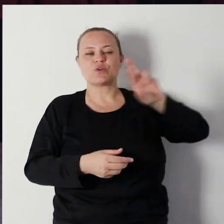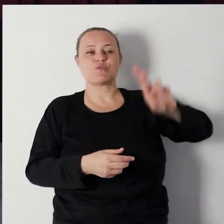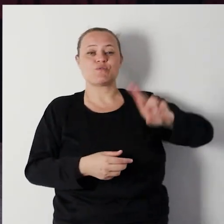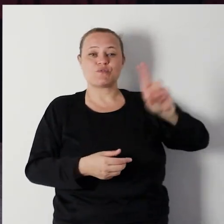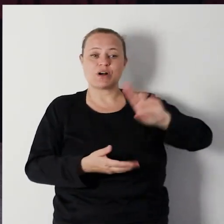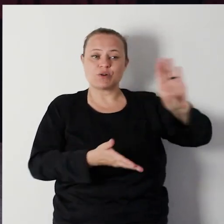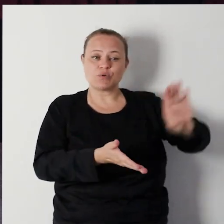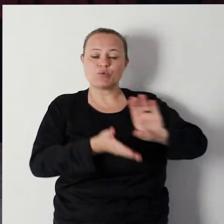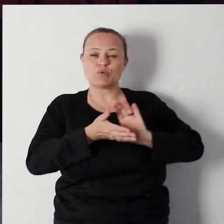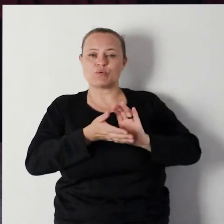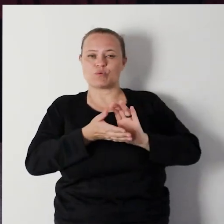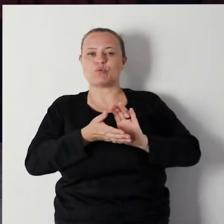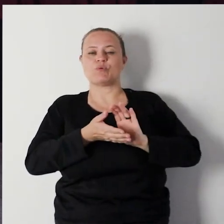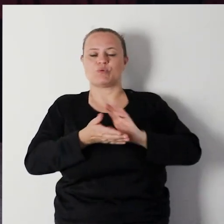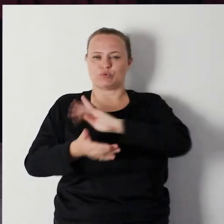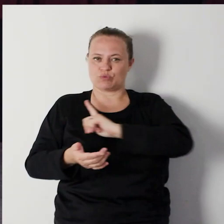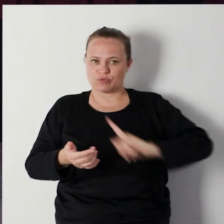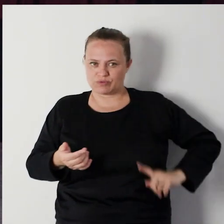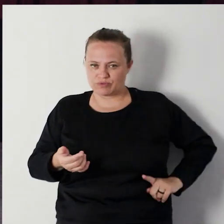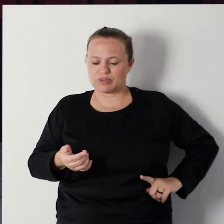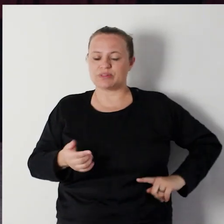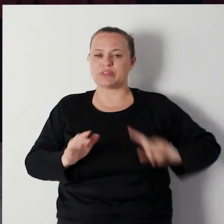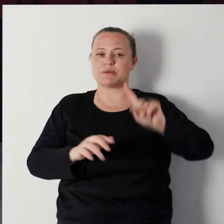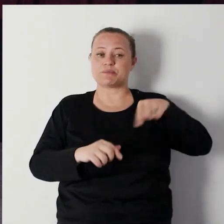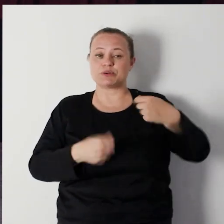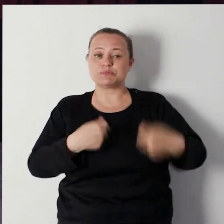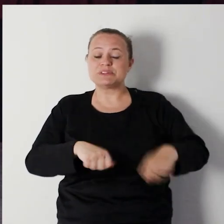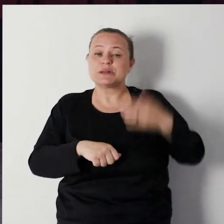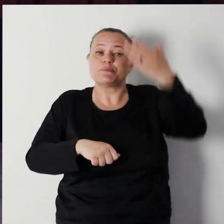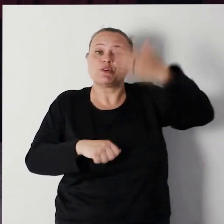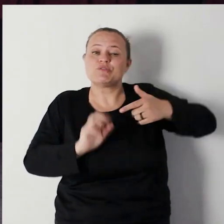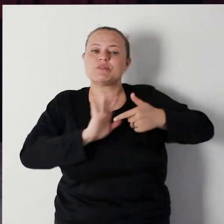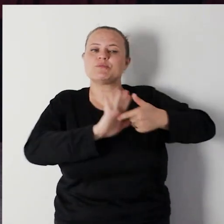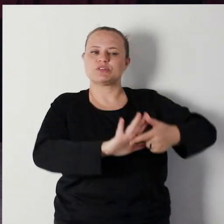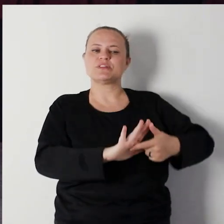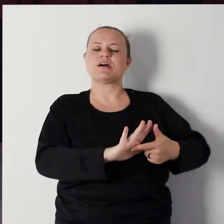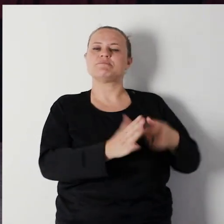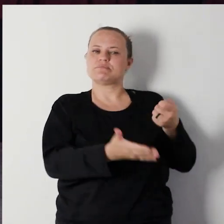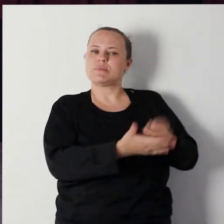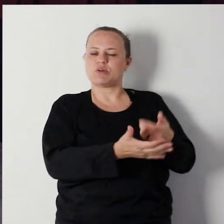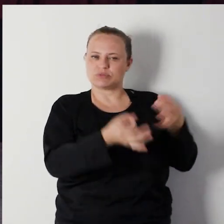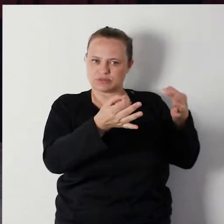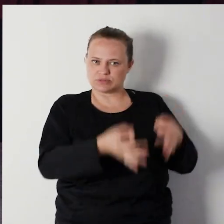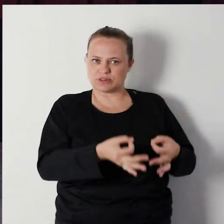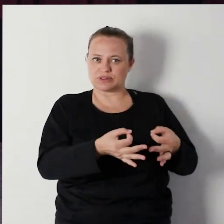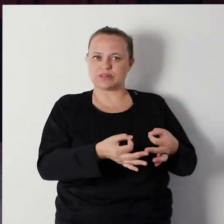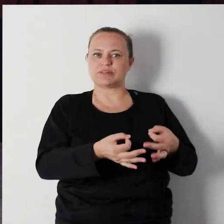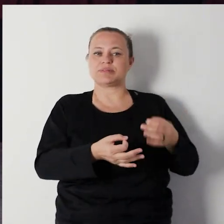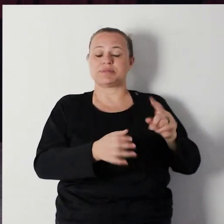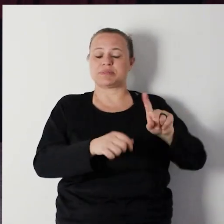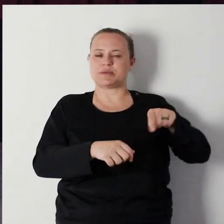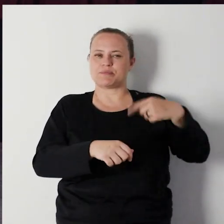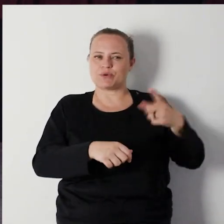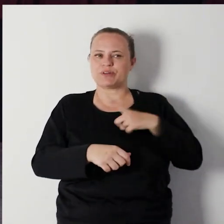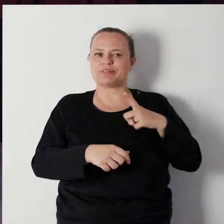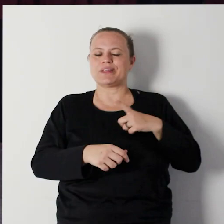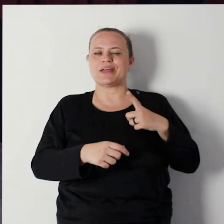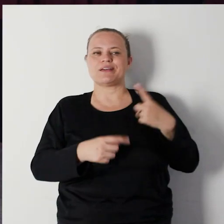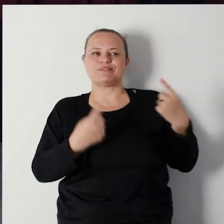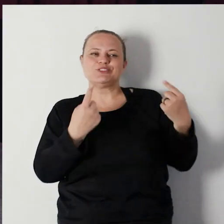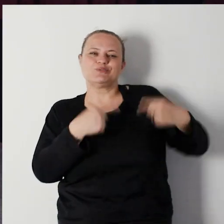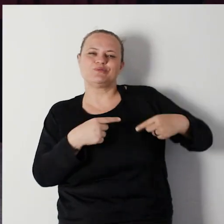organizações, recebendo recurso público e que teriam que depois prestar contas. Isso significou, e